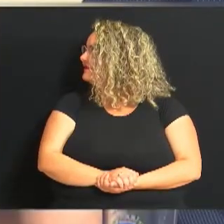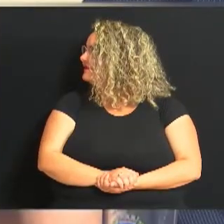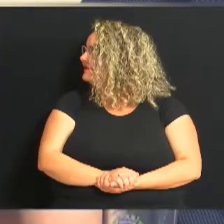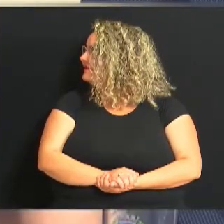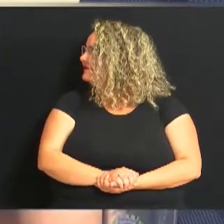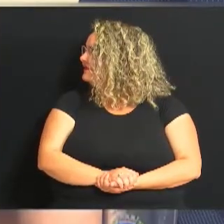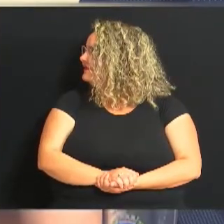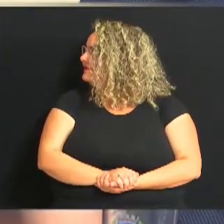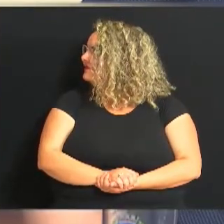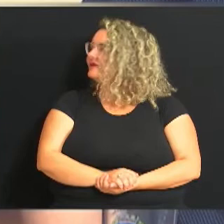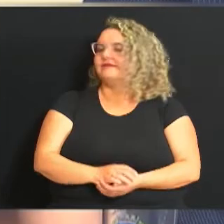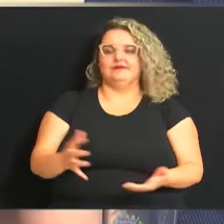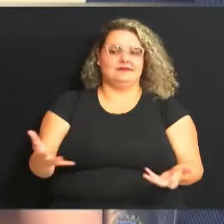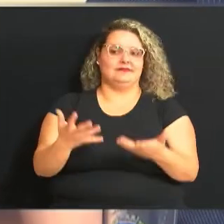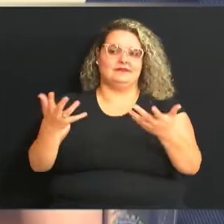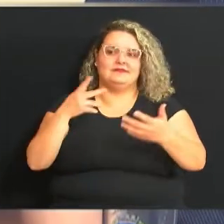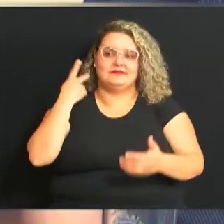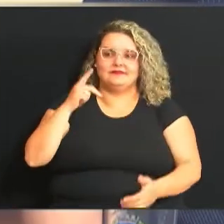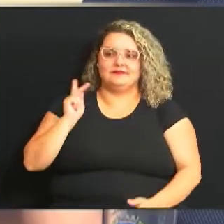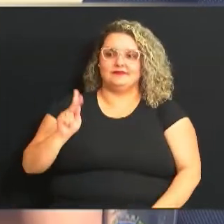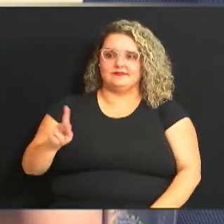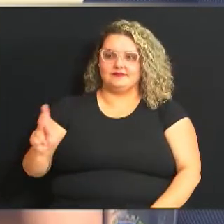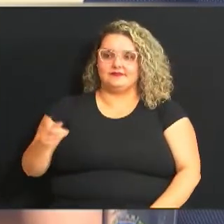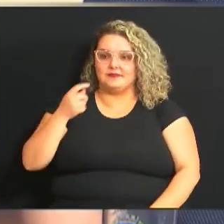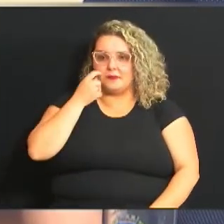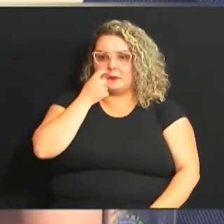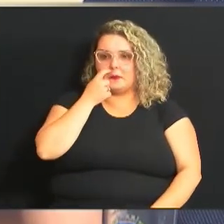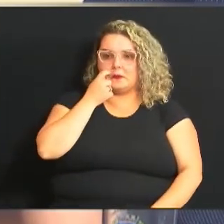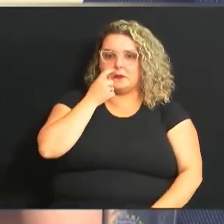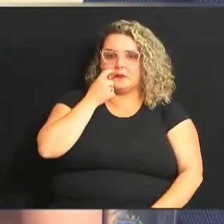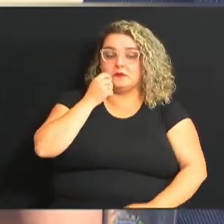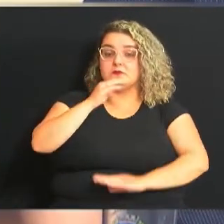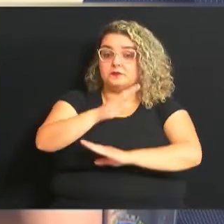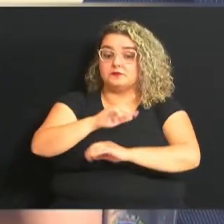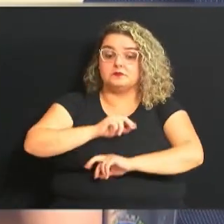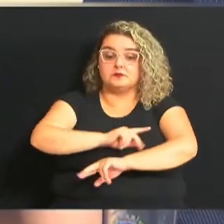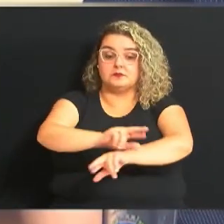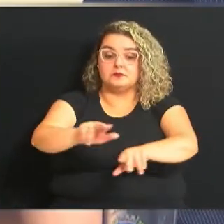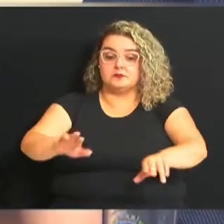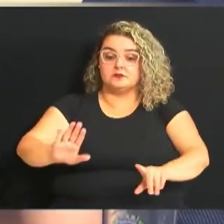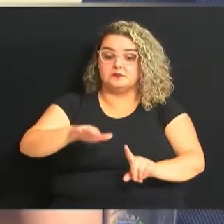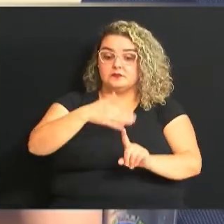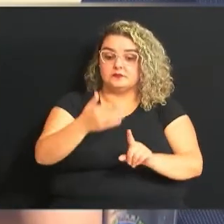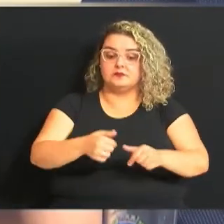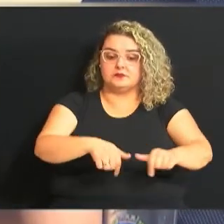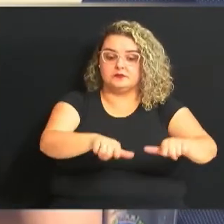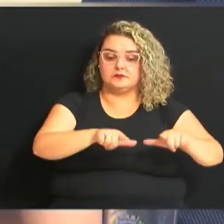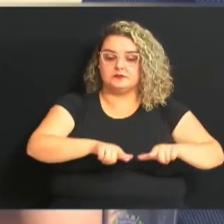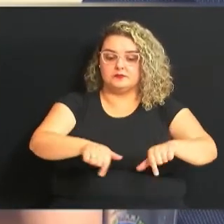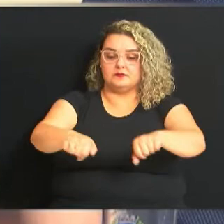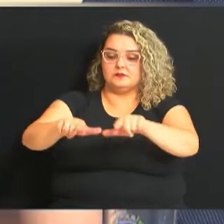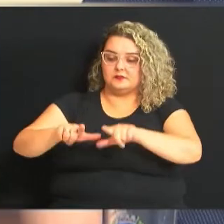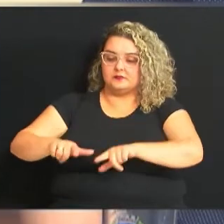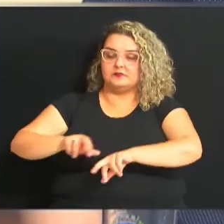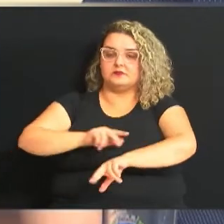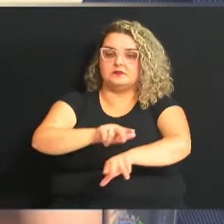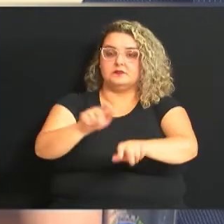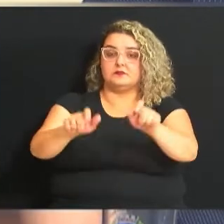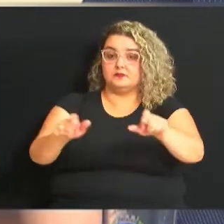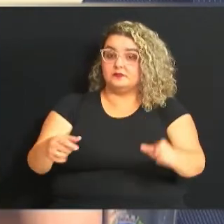As matérias aprovadas em primeira discussão vão passar ainda por um segundo turno de votação, momento em que